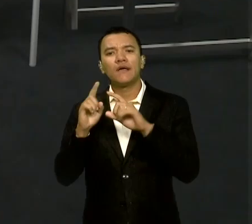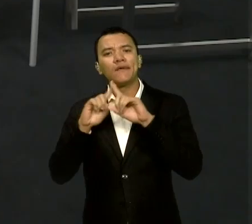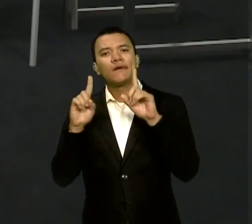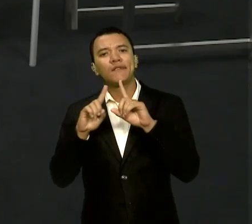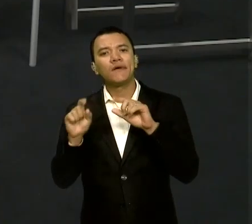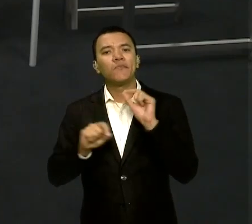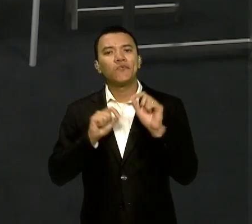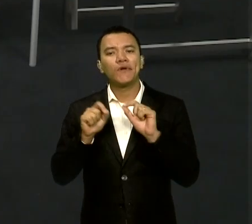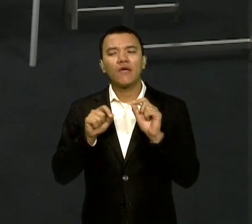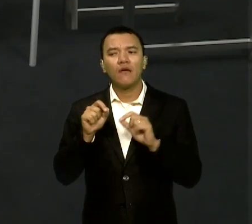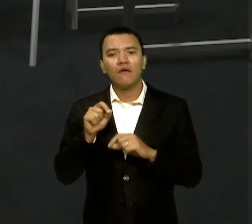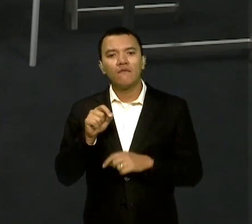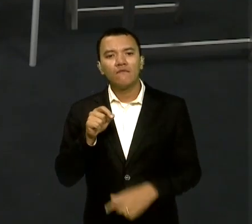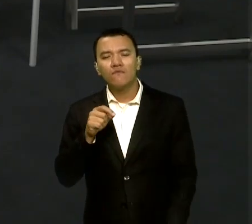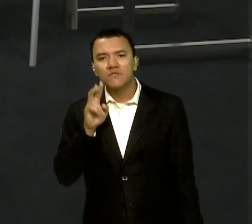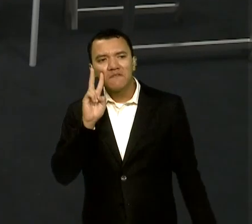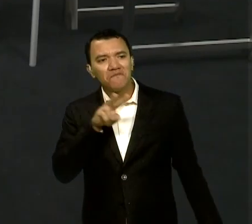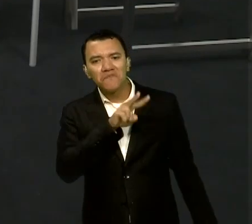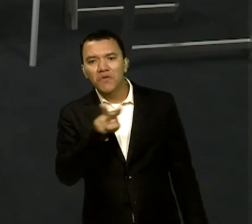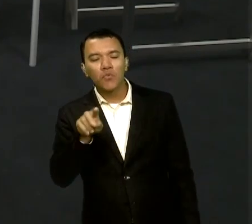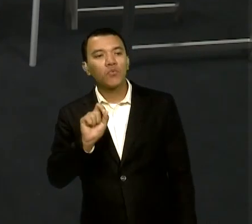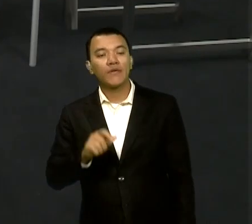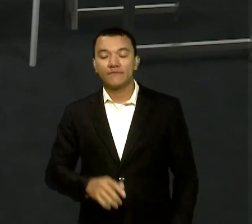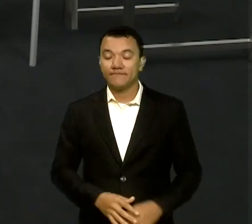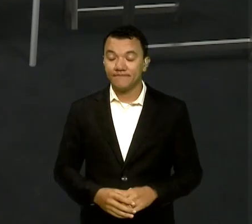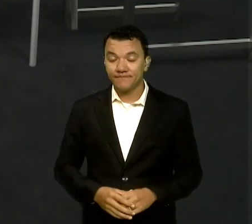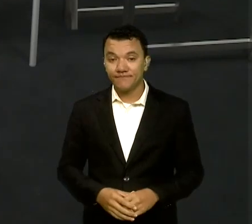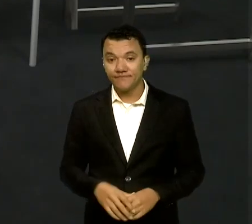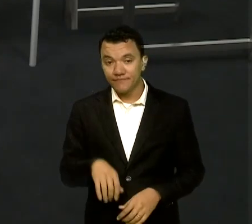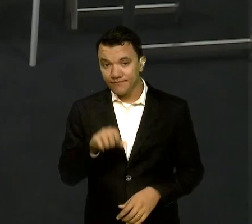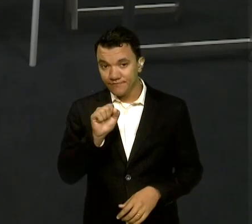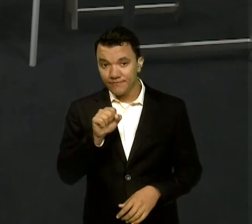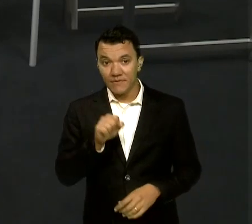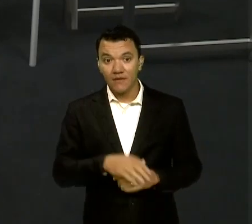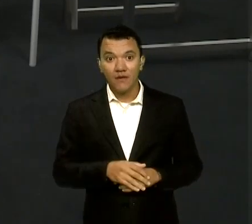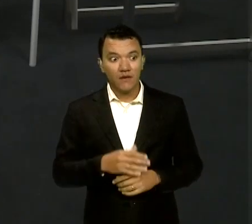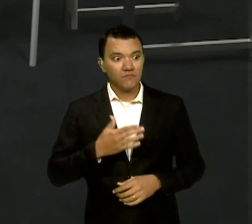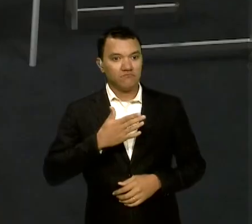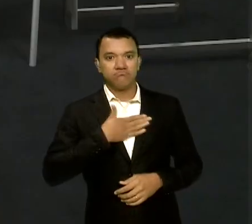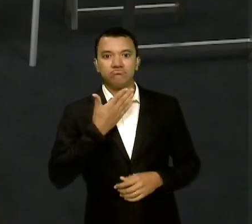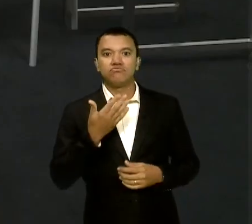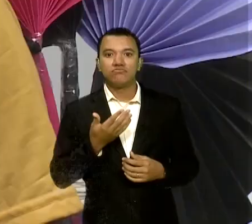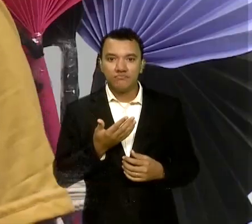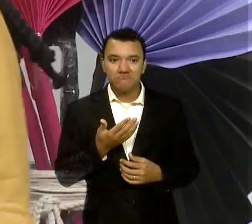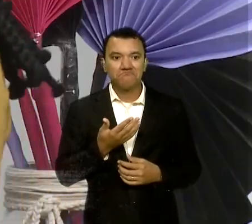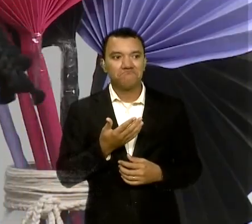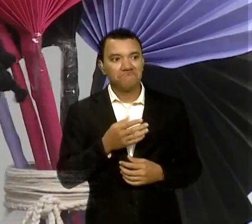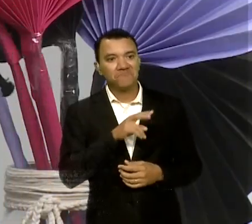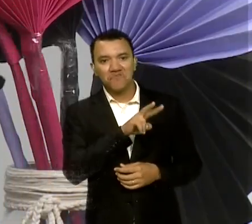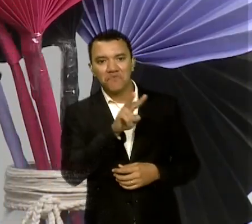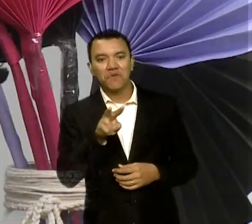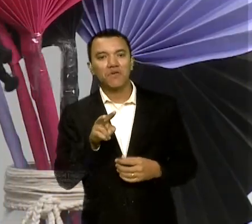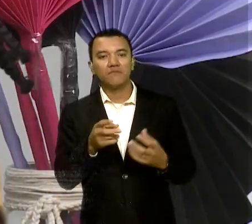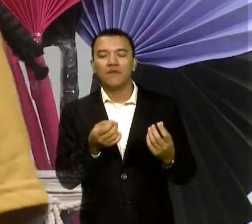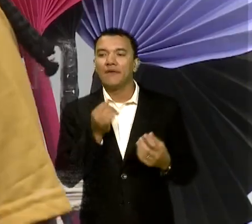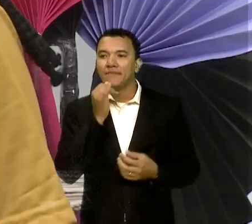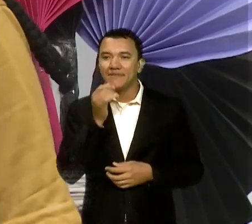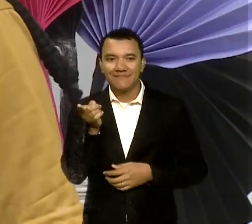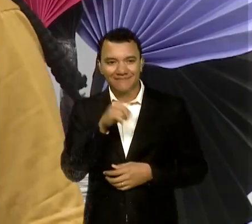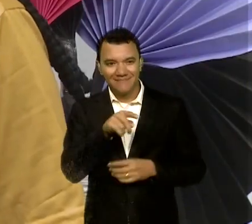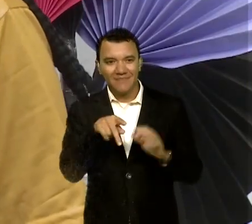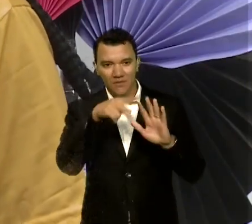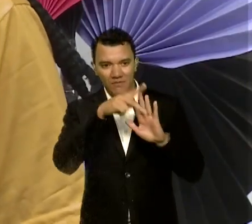que, que você mais presencia ali? Eu acredito que o que ainda choca muito, Márcia, hoje em dia é um projeto, como a dona Raimunda é